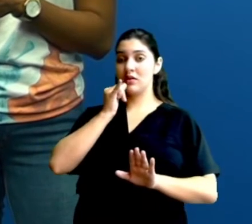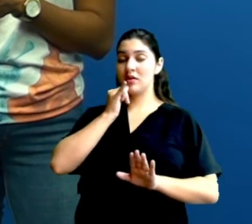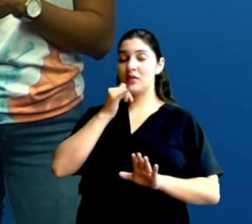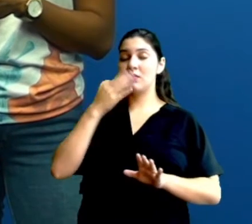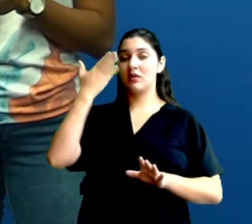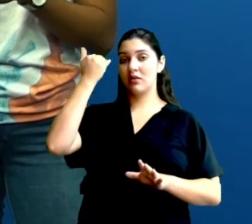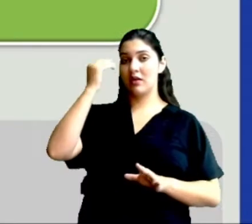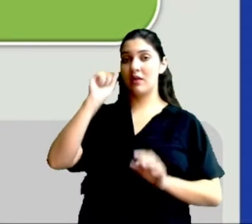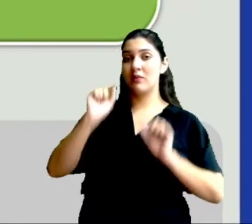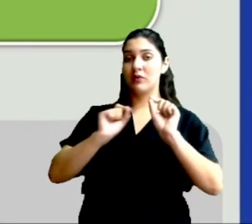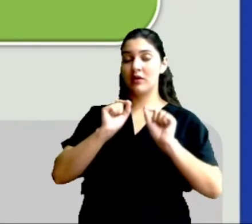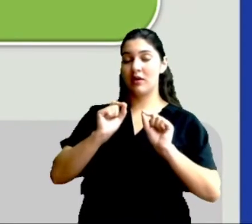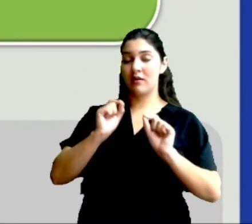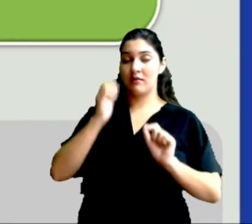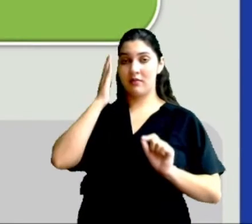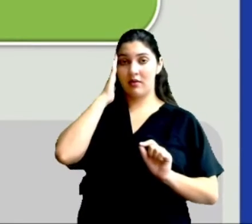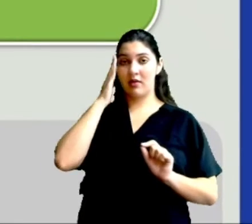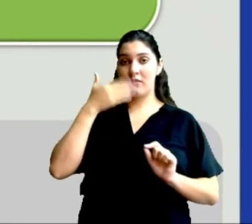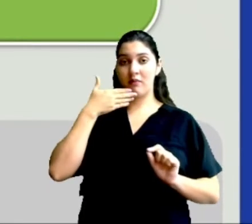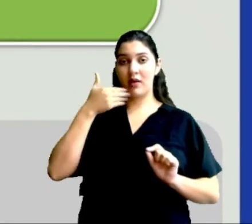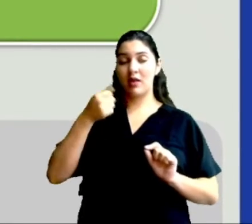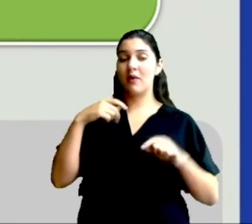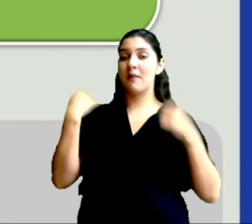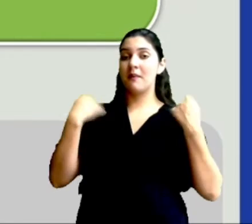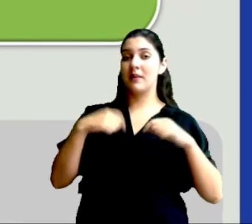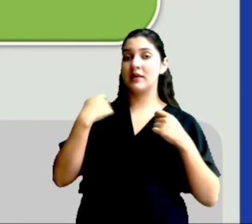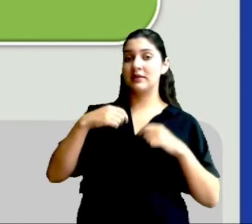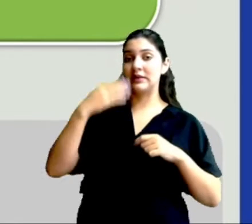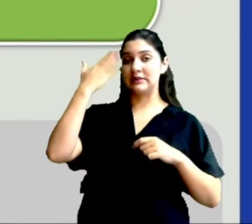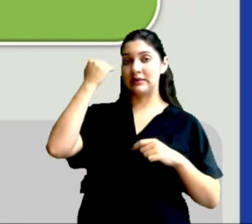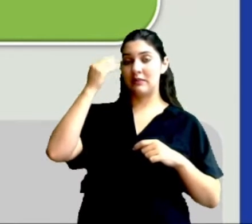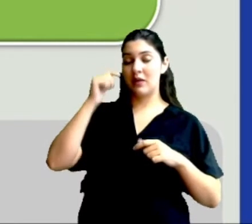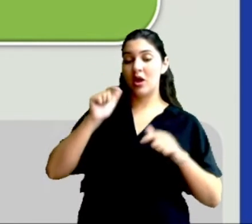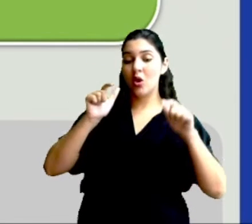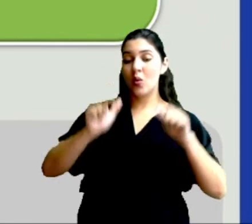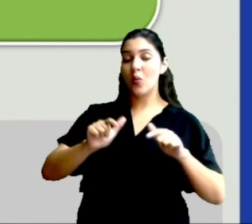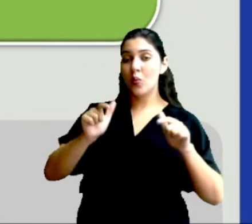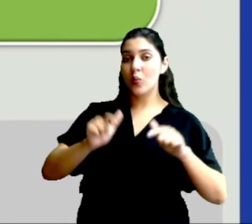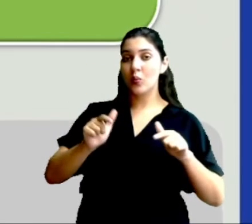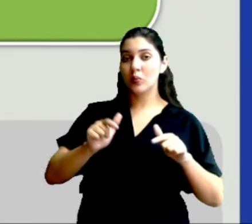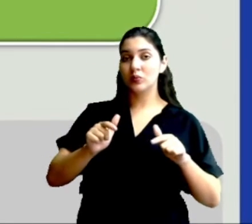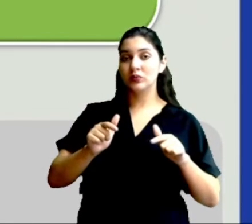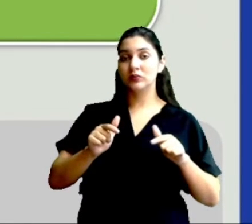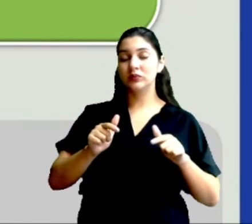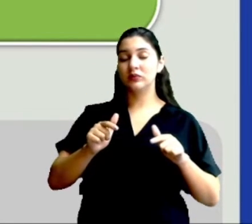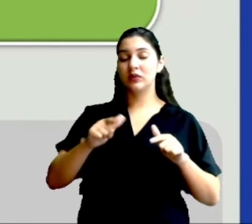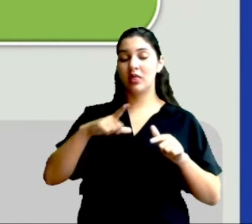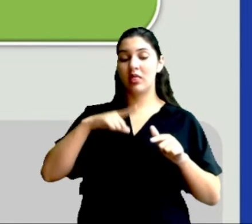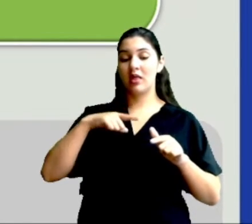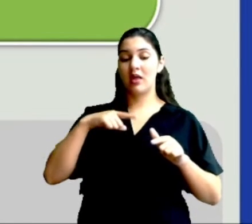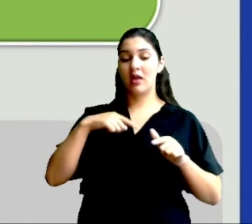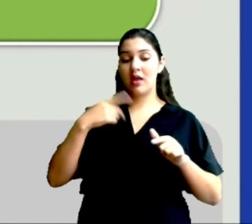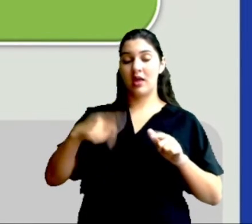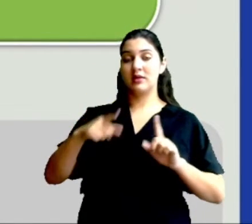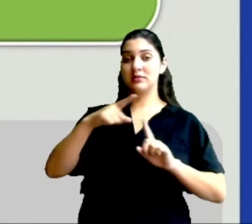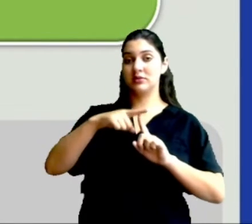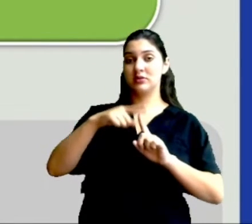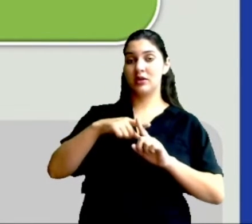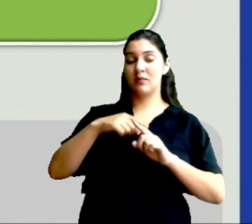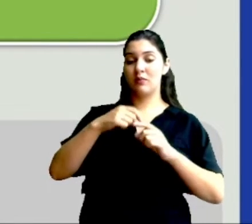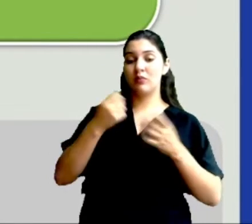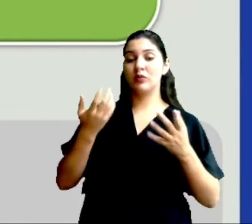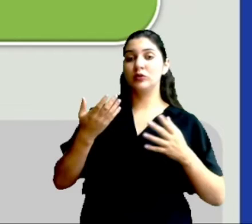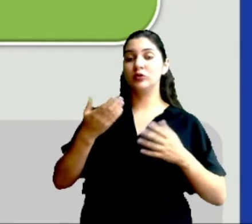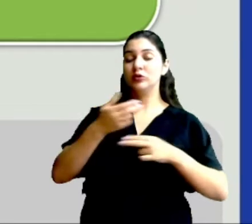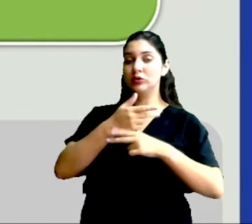gente sabe que para entender melhor, a gente precisa saber onde é que estão esse tipo de material, ou seja, onde